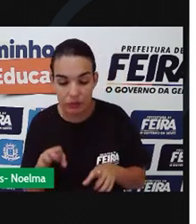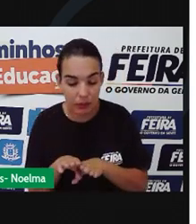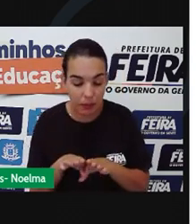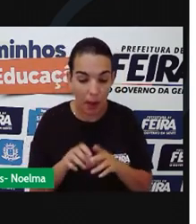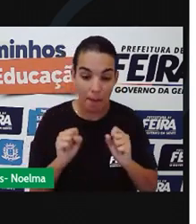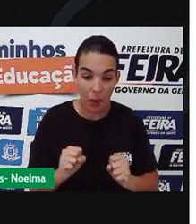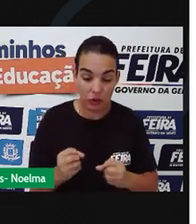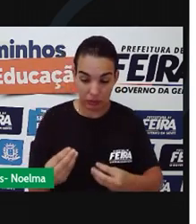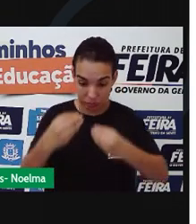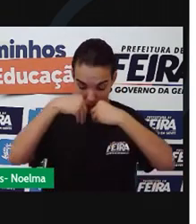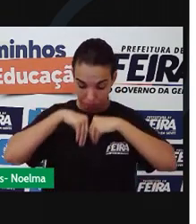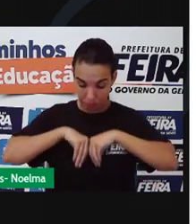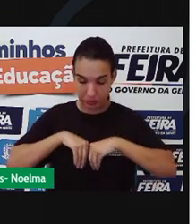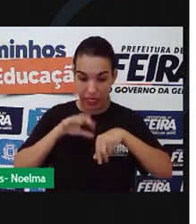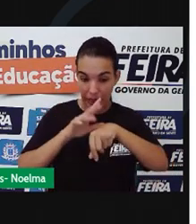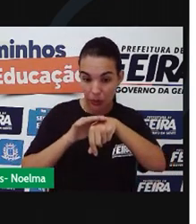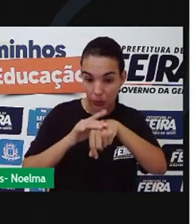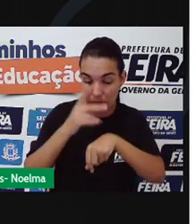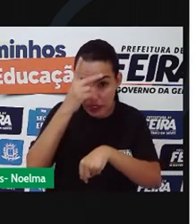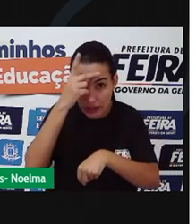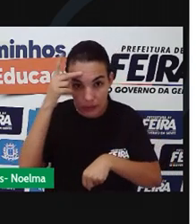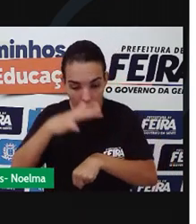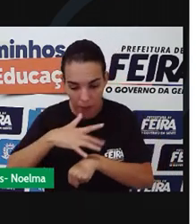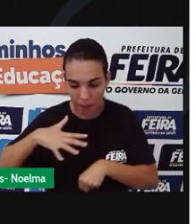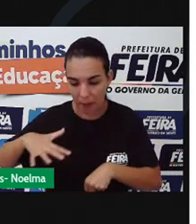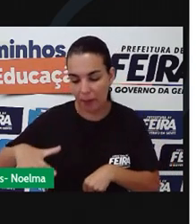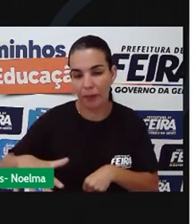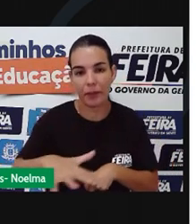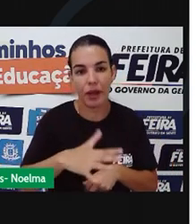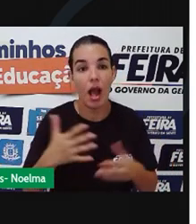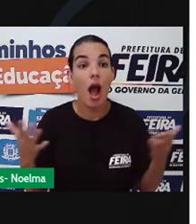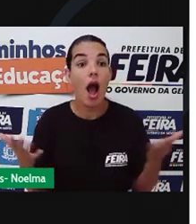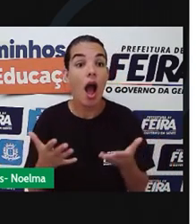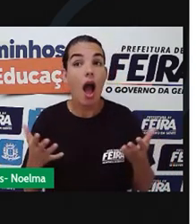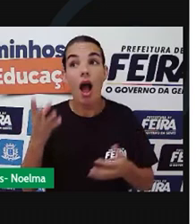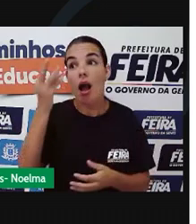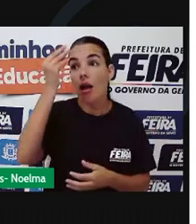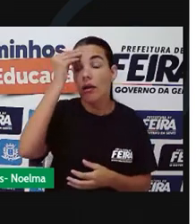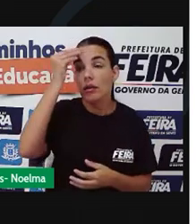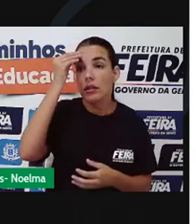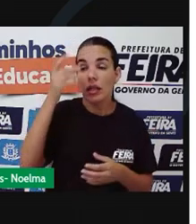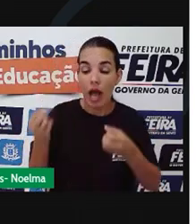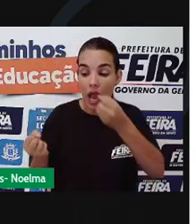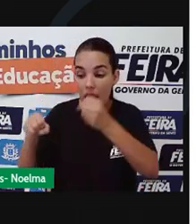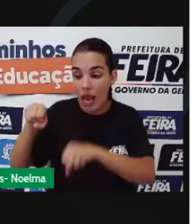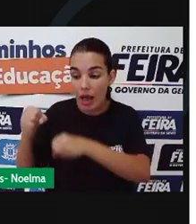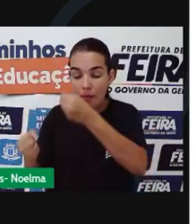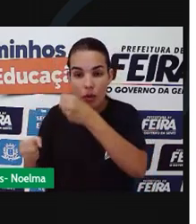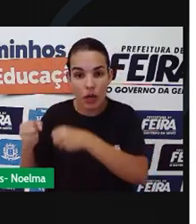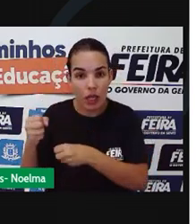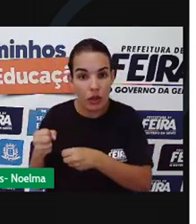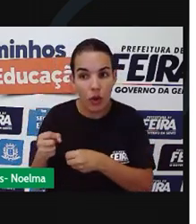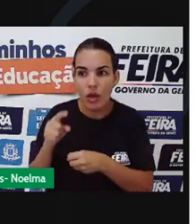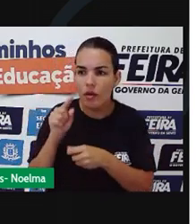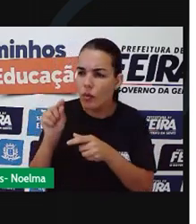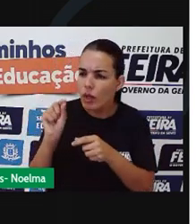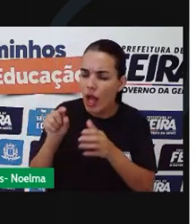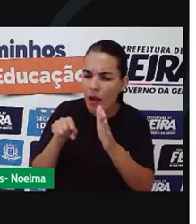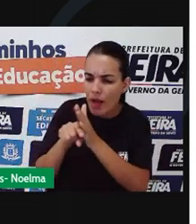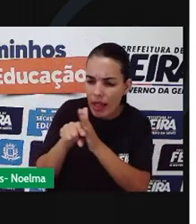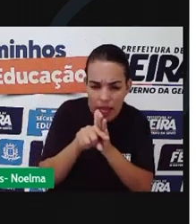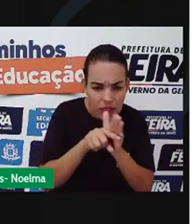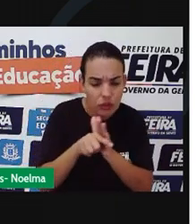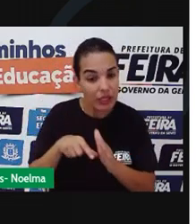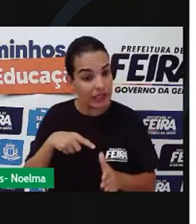podem levar doenças as pessoas agora entendi então aqui no laboratório do cordao vocês analisam a água